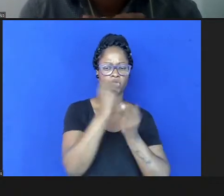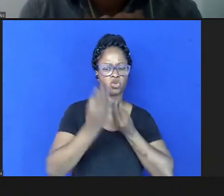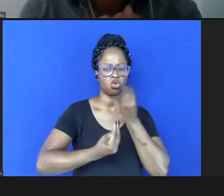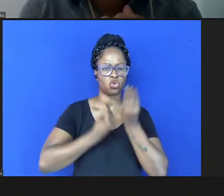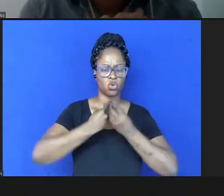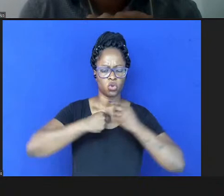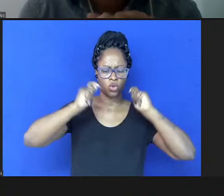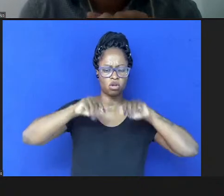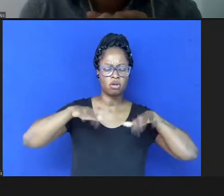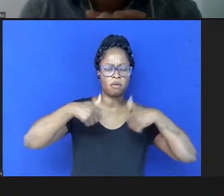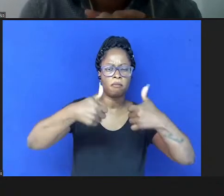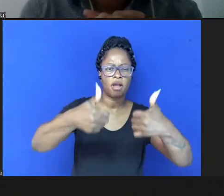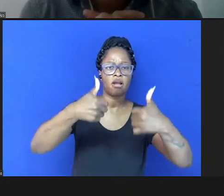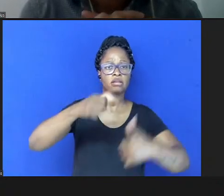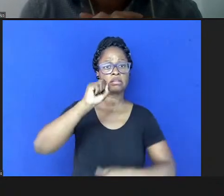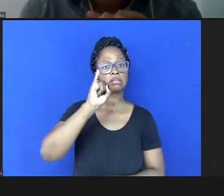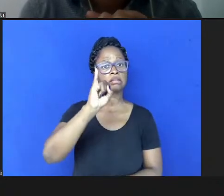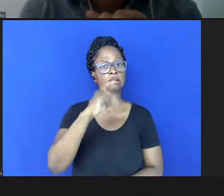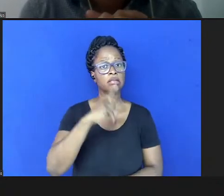se